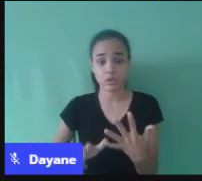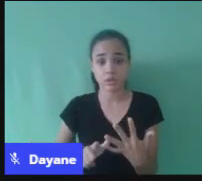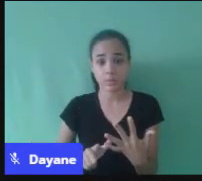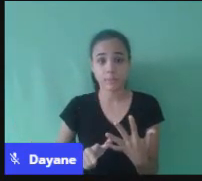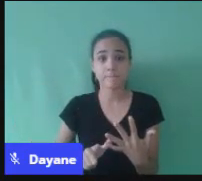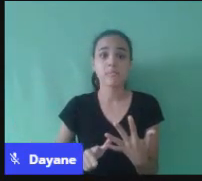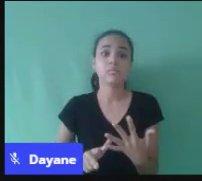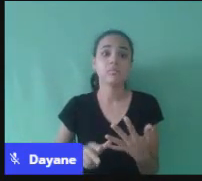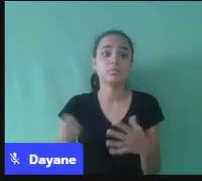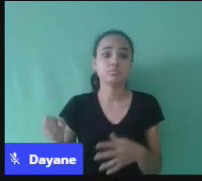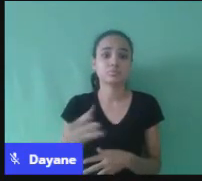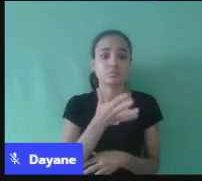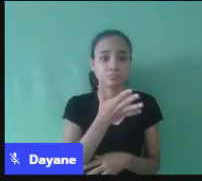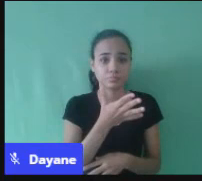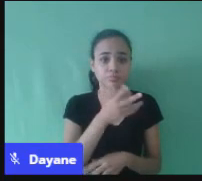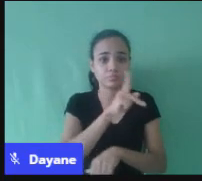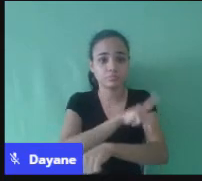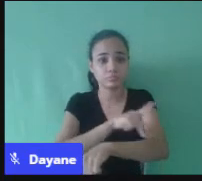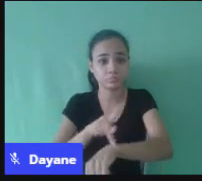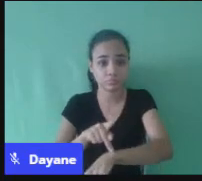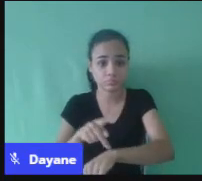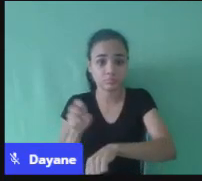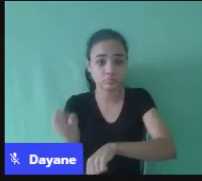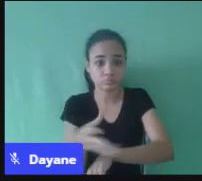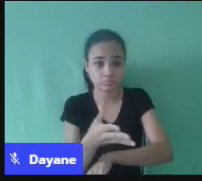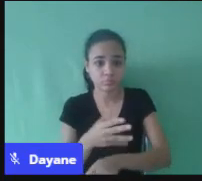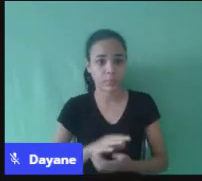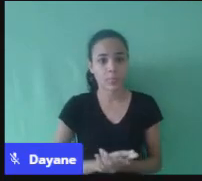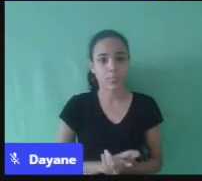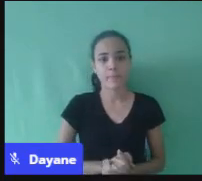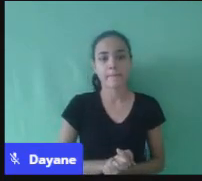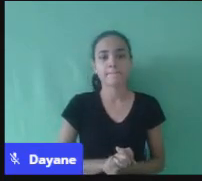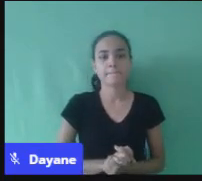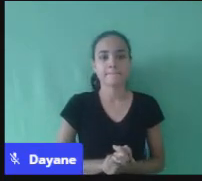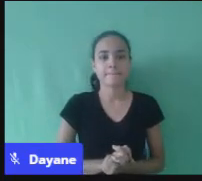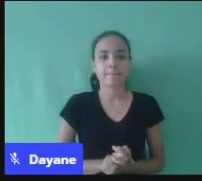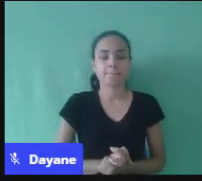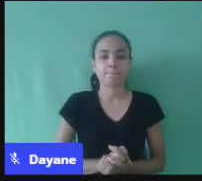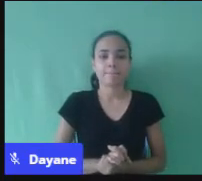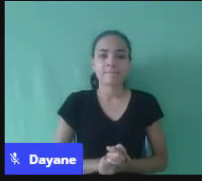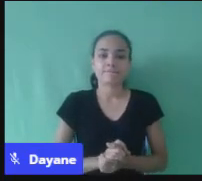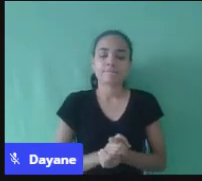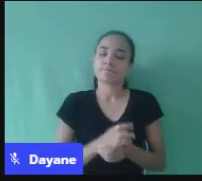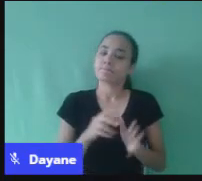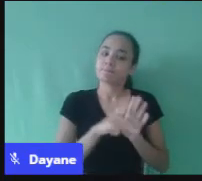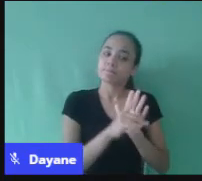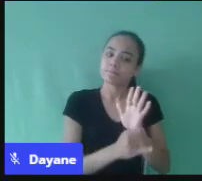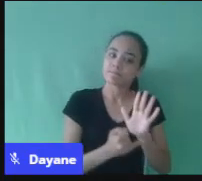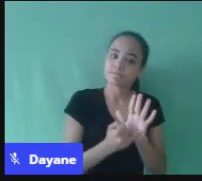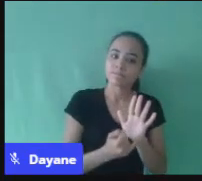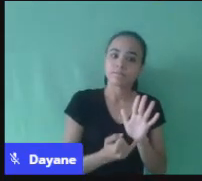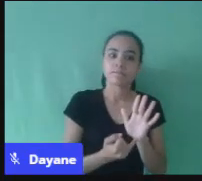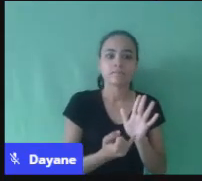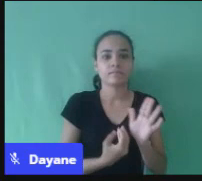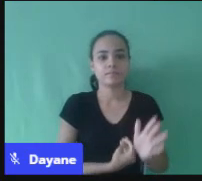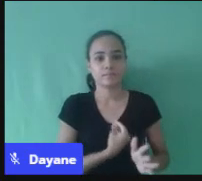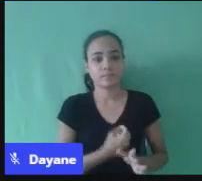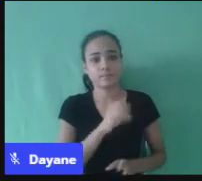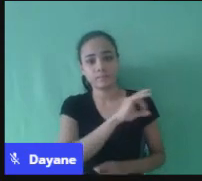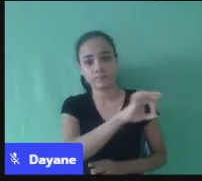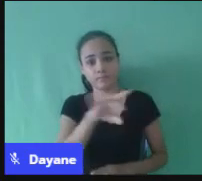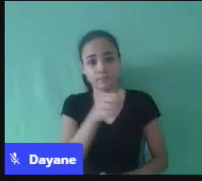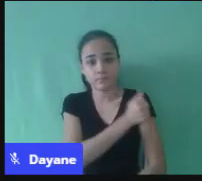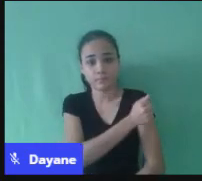né? O primeiro, ênfase no projeto de vida de cada aluno com a orientação de um mentor.